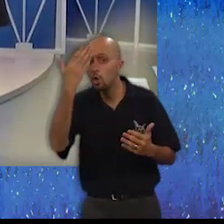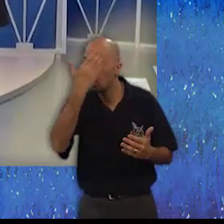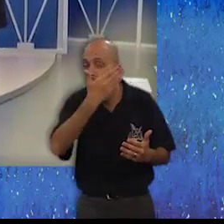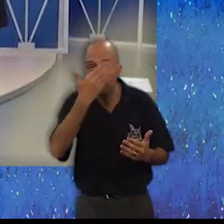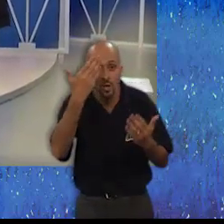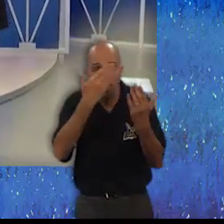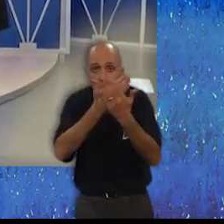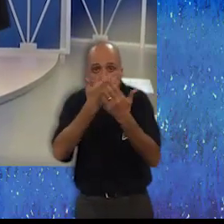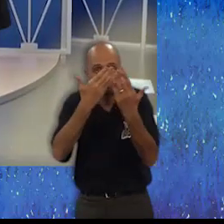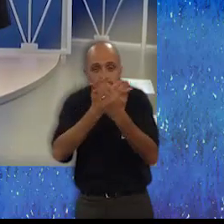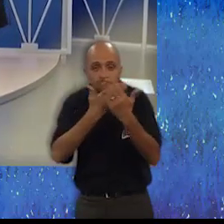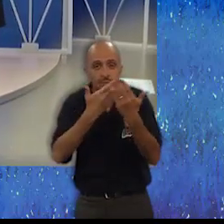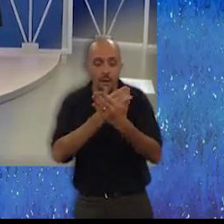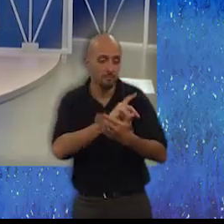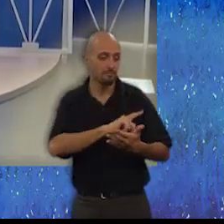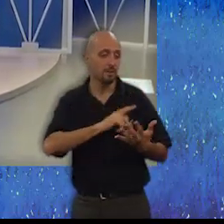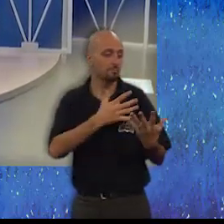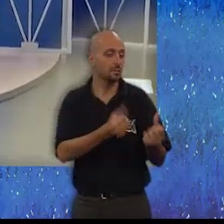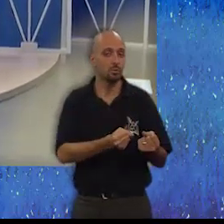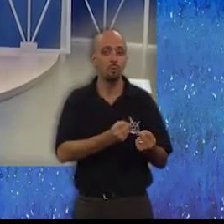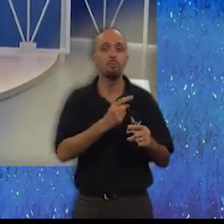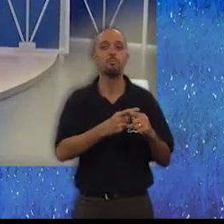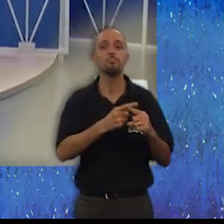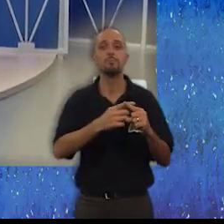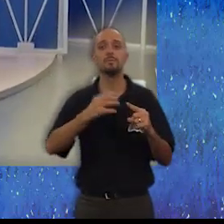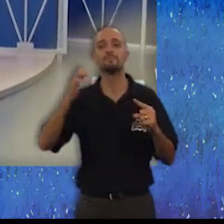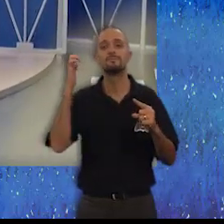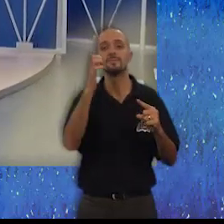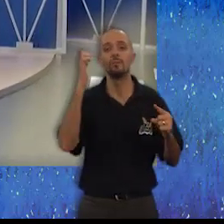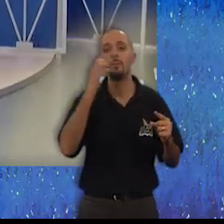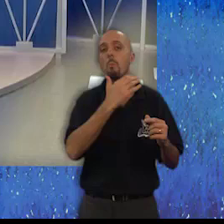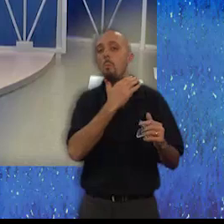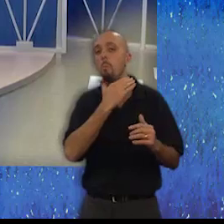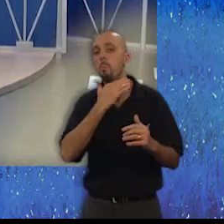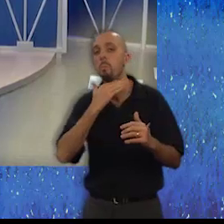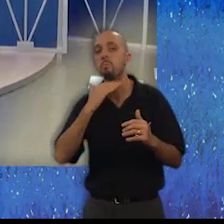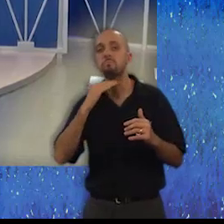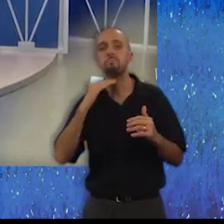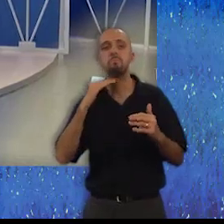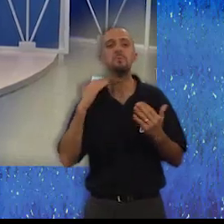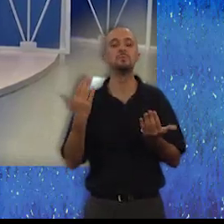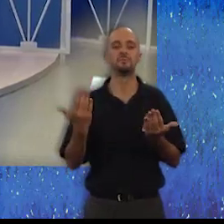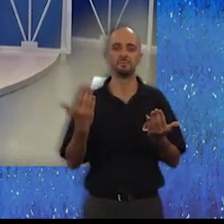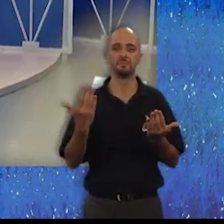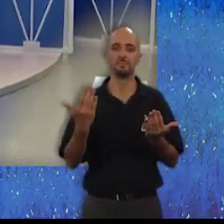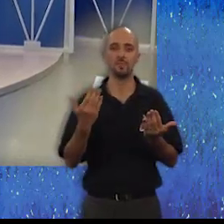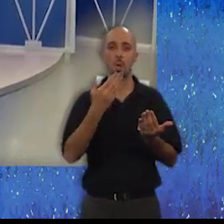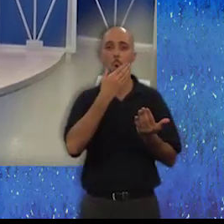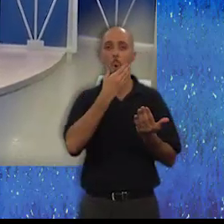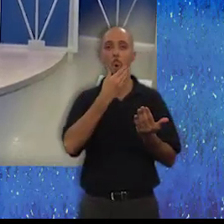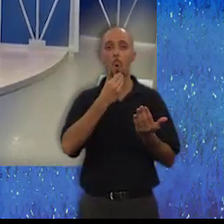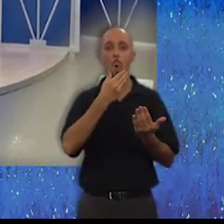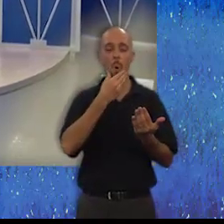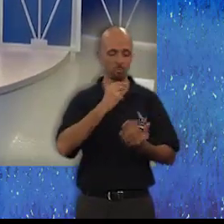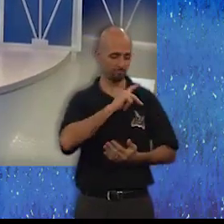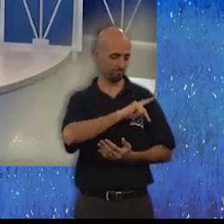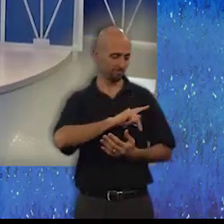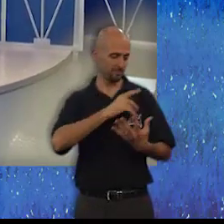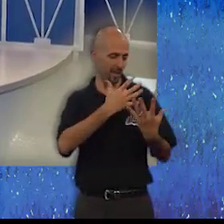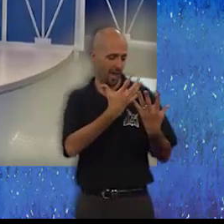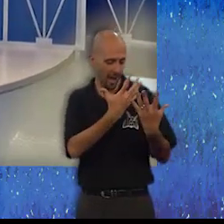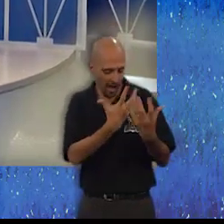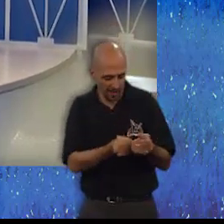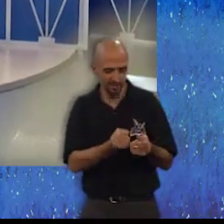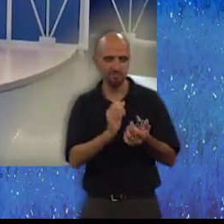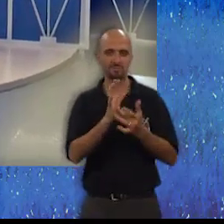Saulo. Estevão morreu. Ele orou por seu assassino e morreu. E o seu assassino se converteu, escreveu 14 livros